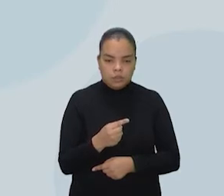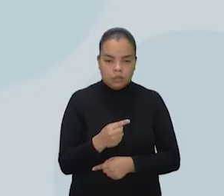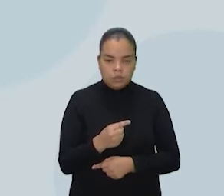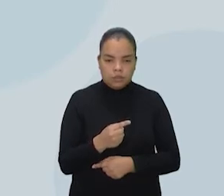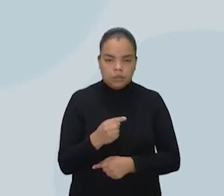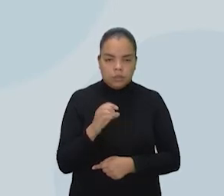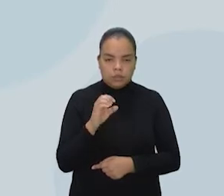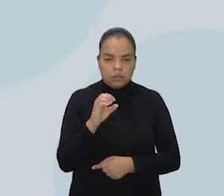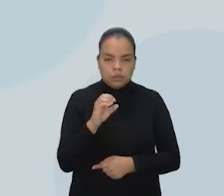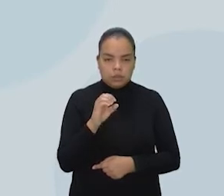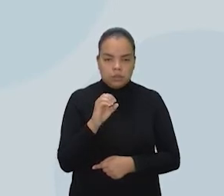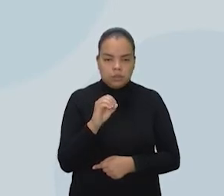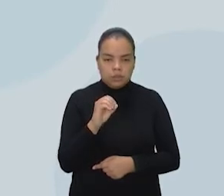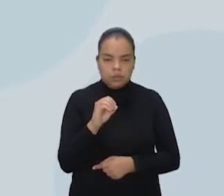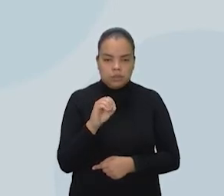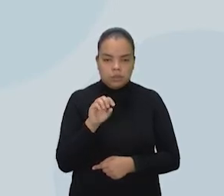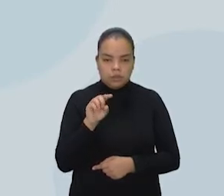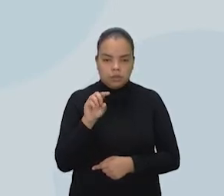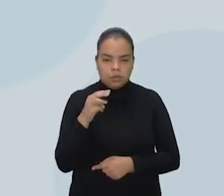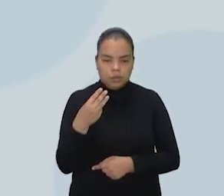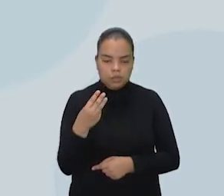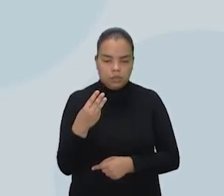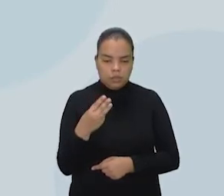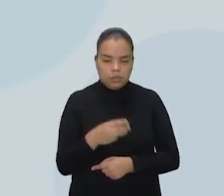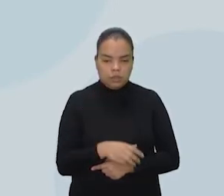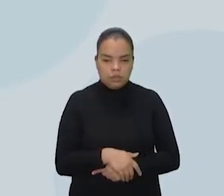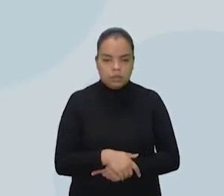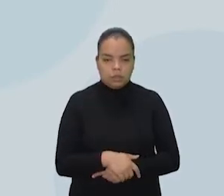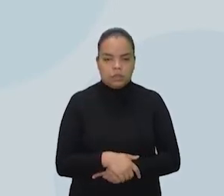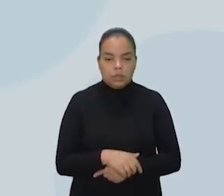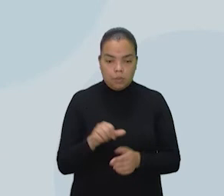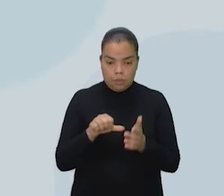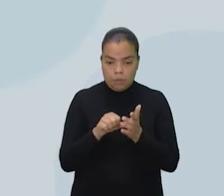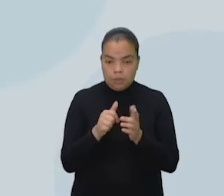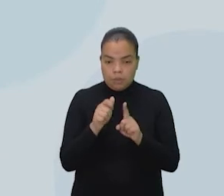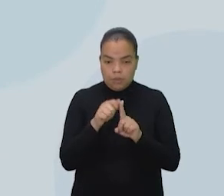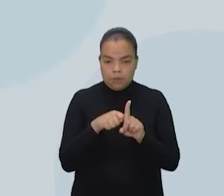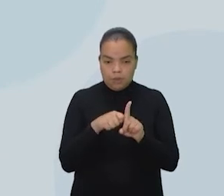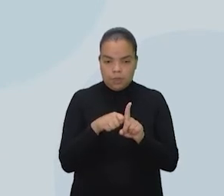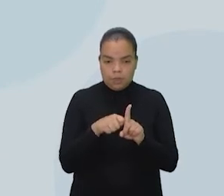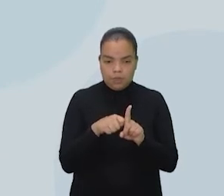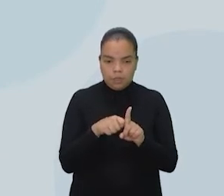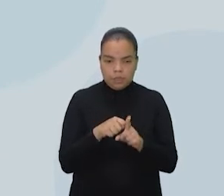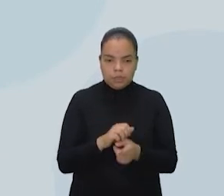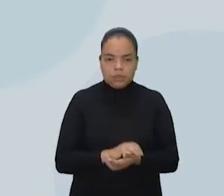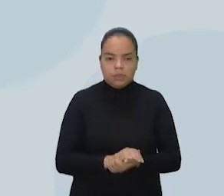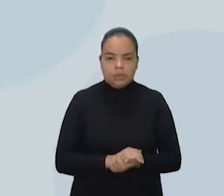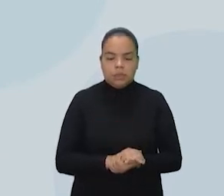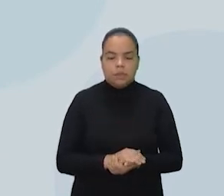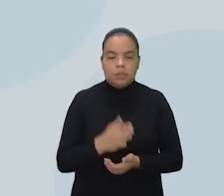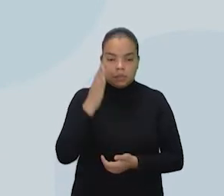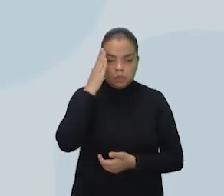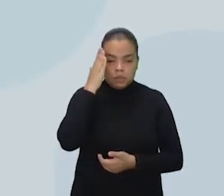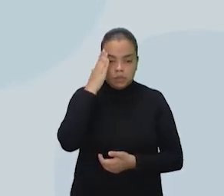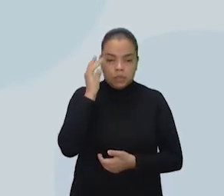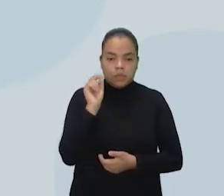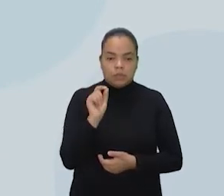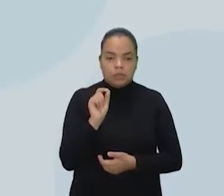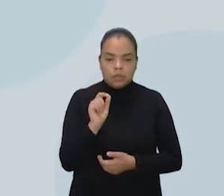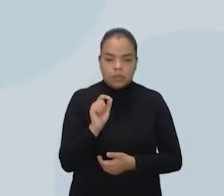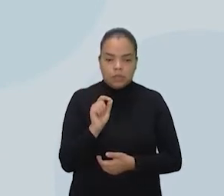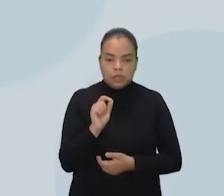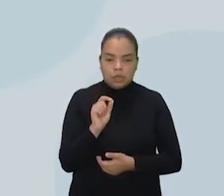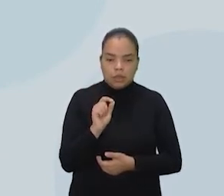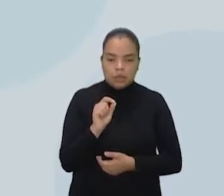fácil de fazer conta aqui. Então, esse vai ser no primeiro mês. Eu não vou calcular isso agora, mas eu sei que no próximo